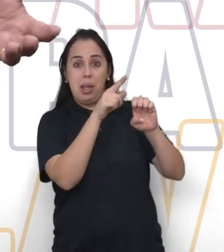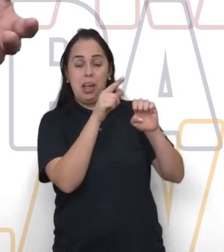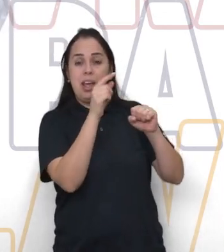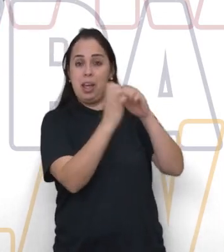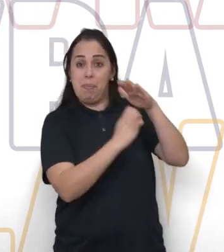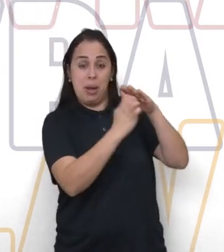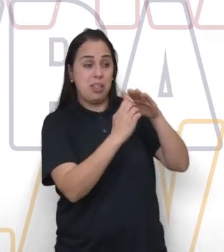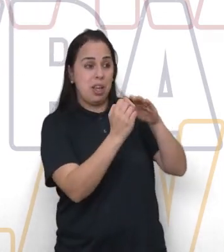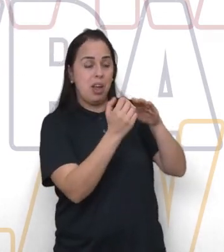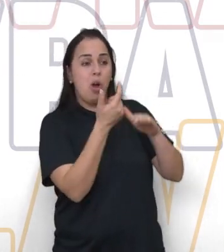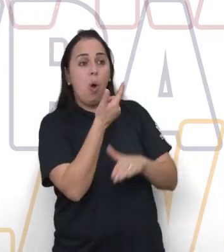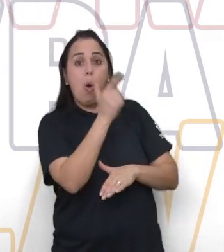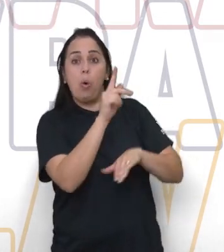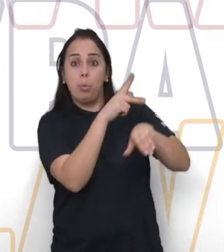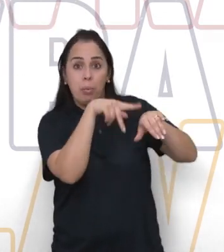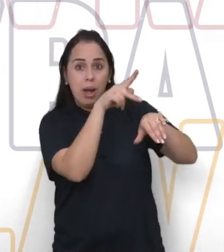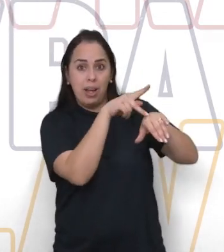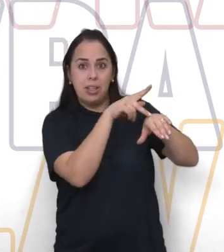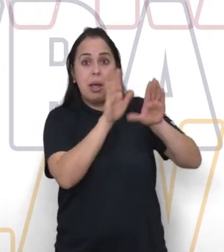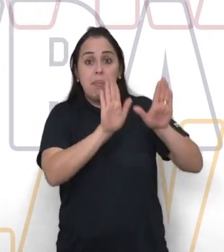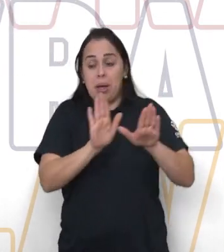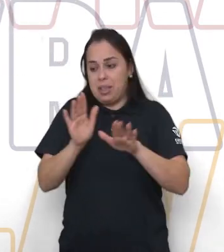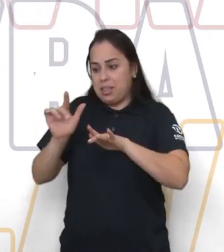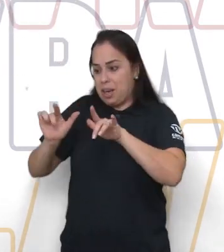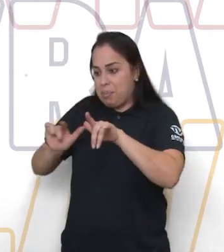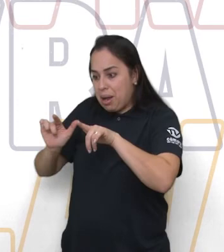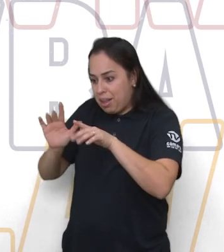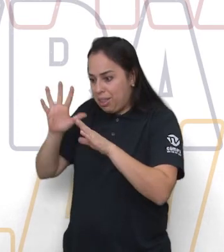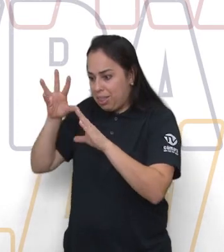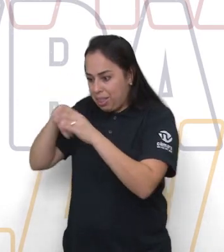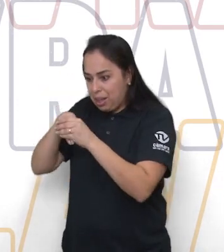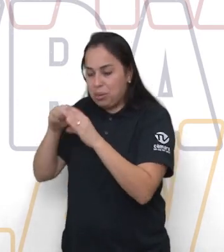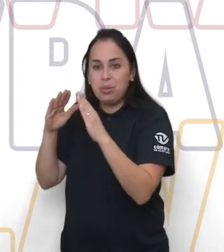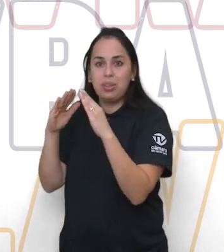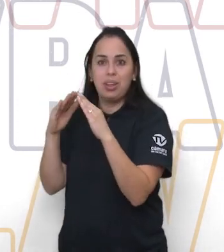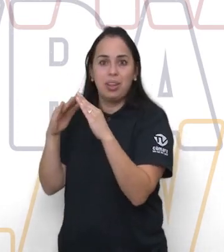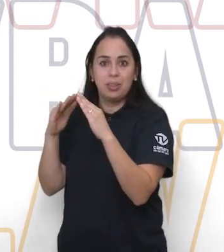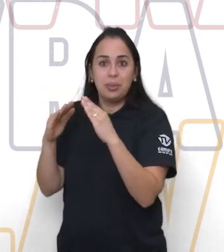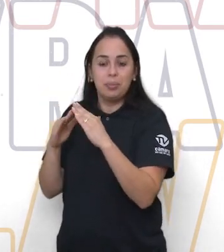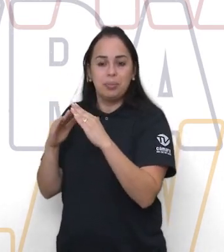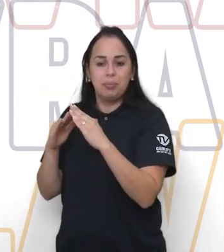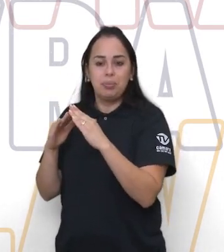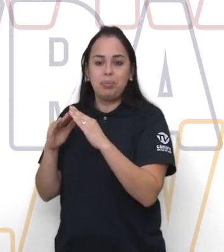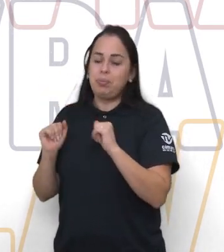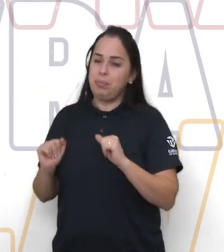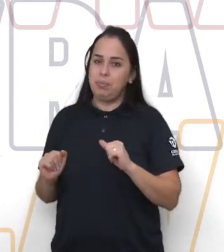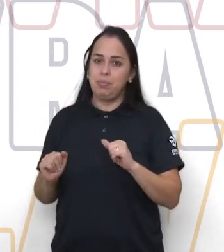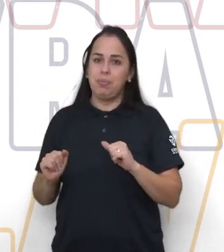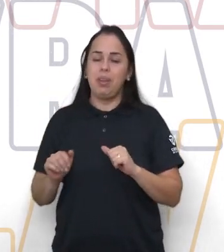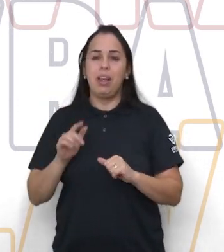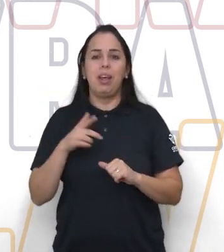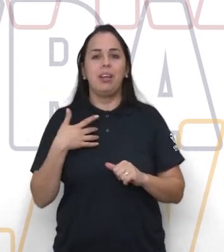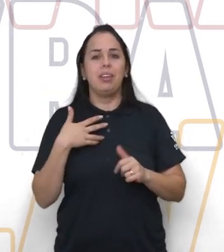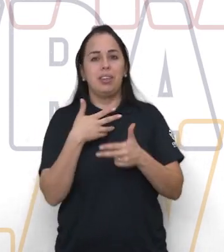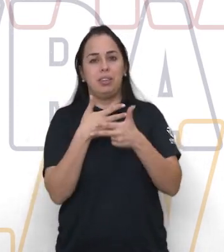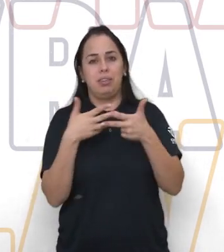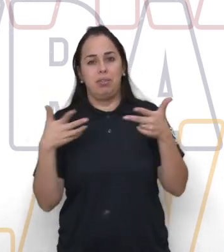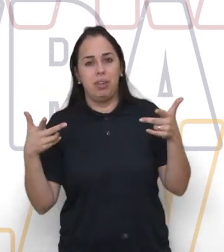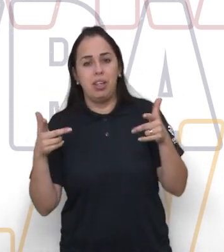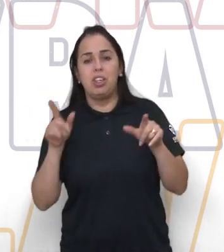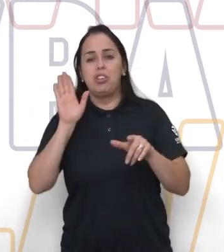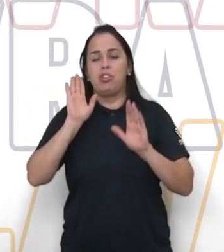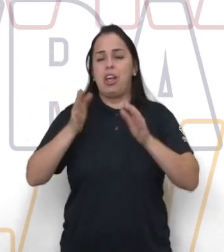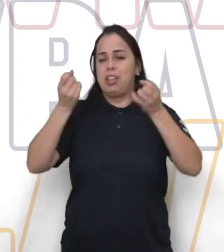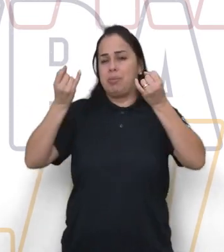sua sala então a relação de trabalho tá mudando para os profissionais da área e não é uma área né gente já falou